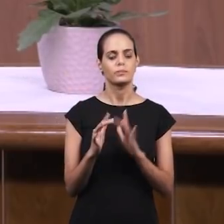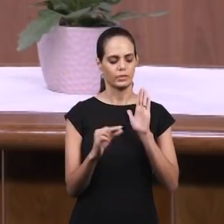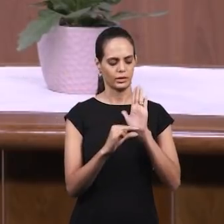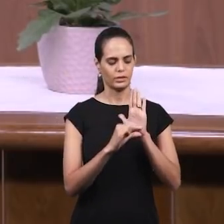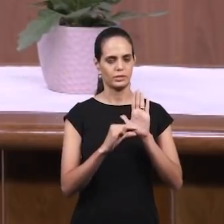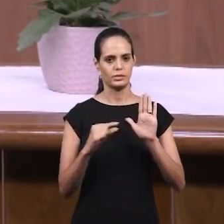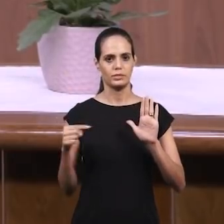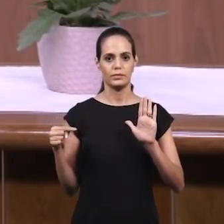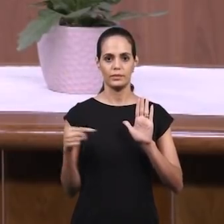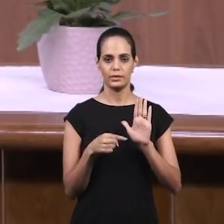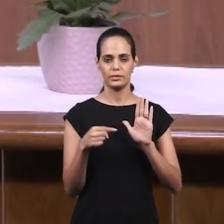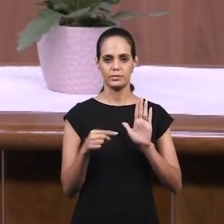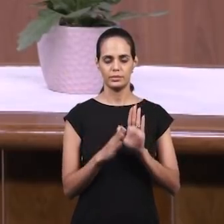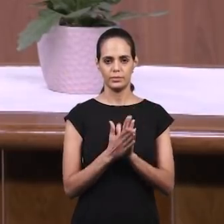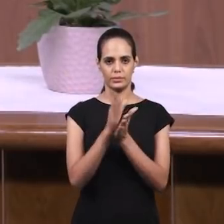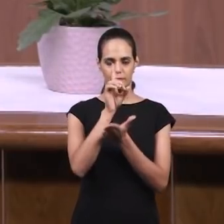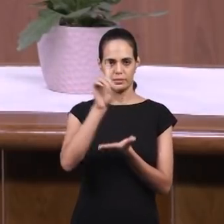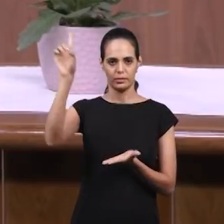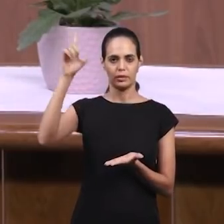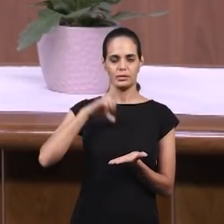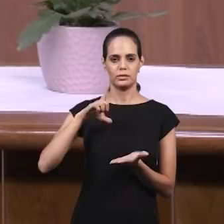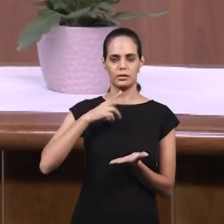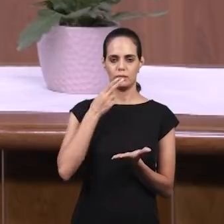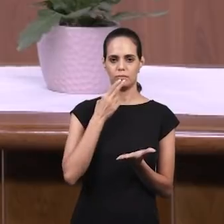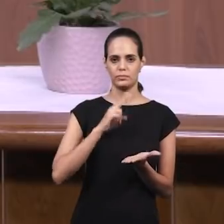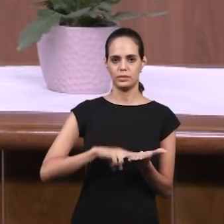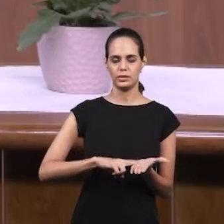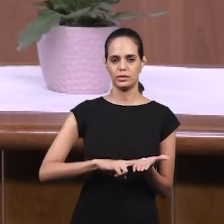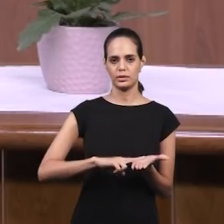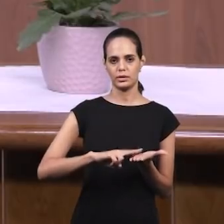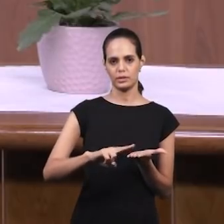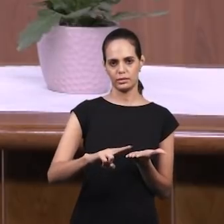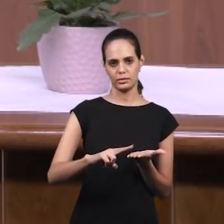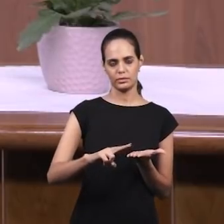Esse versículo bíblico, ele está inserido numa carta.